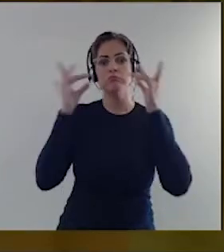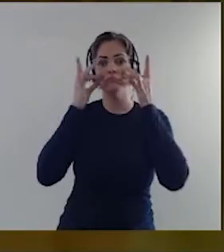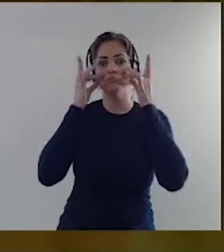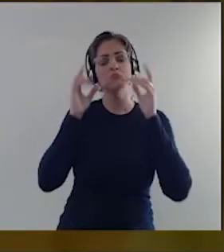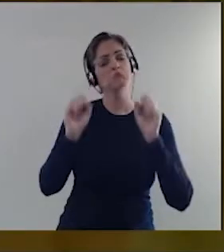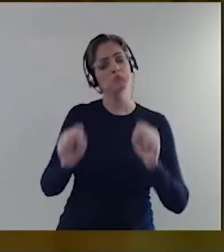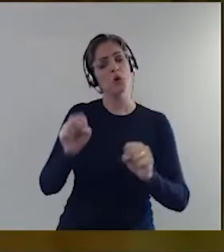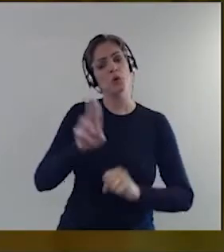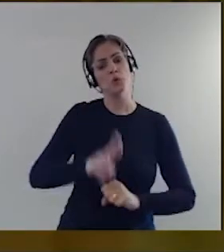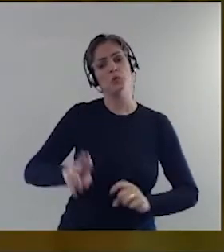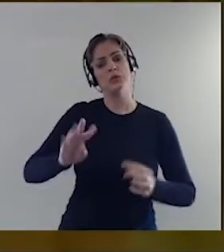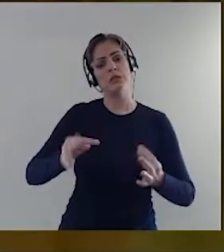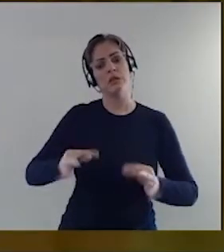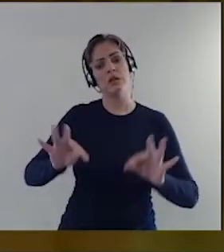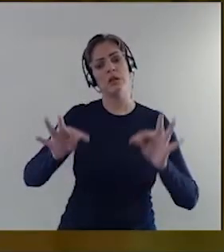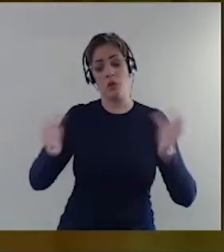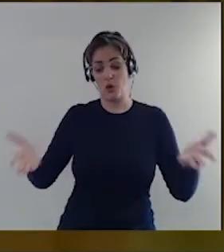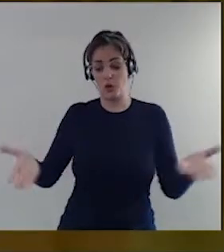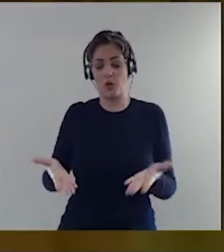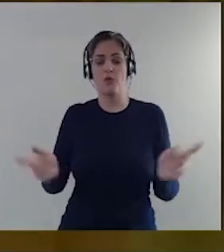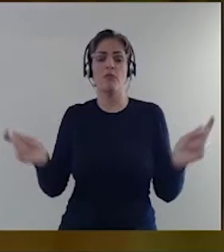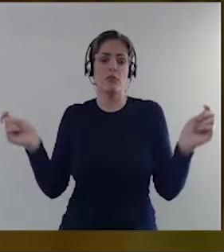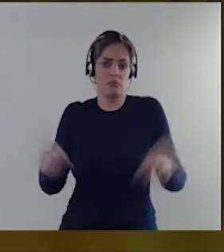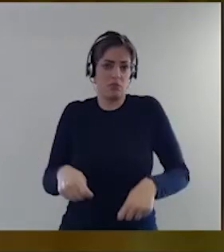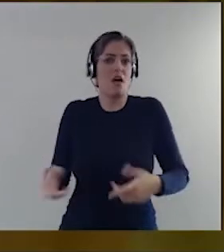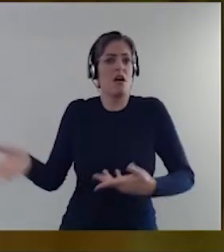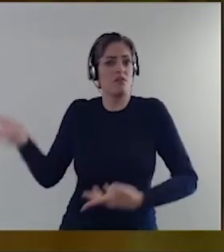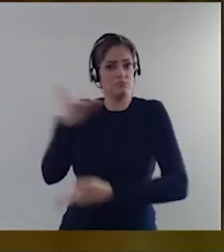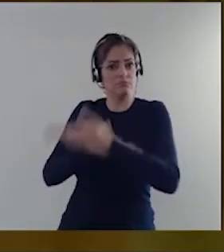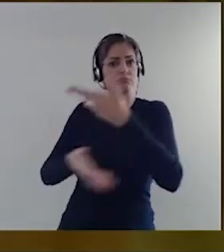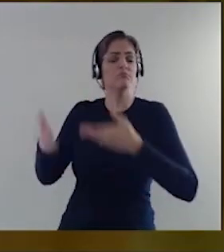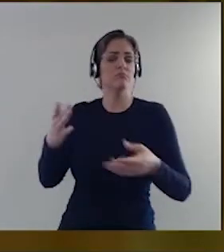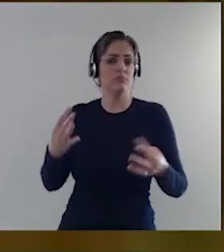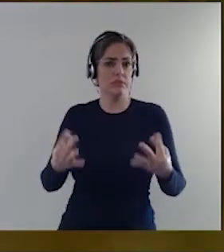que nos une nesse momento, que nós podemos vivenciar,